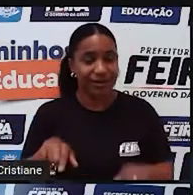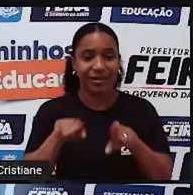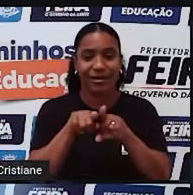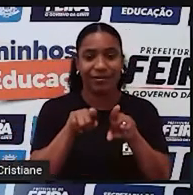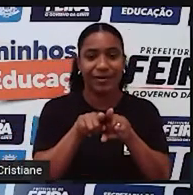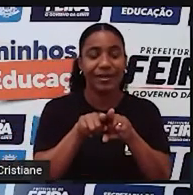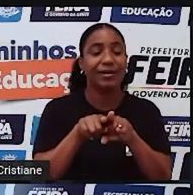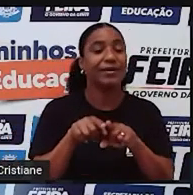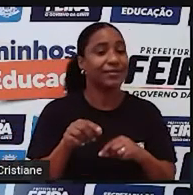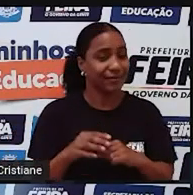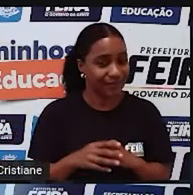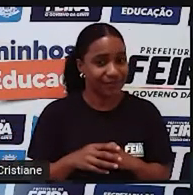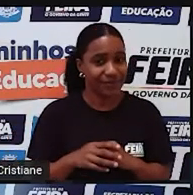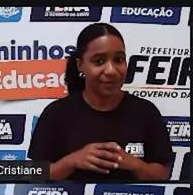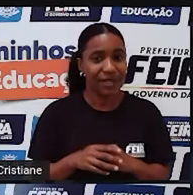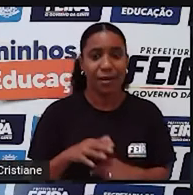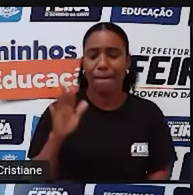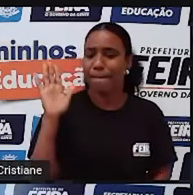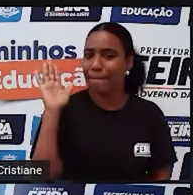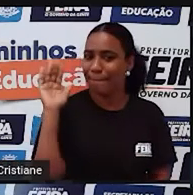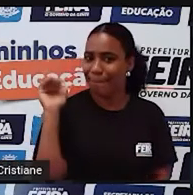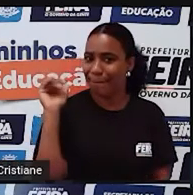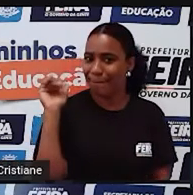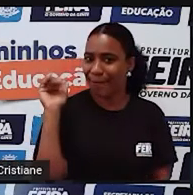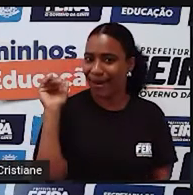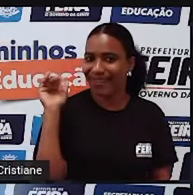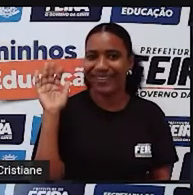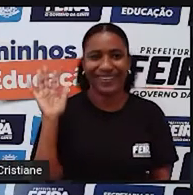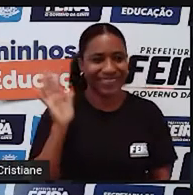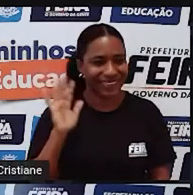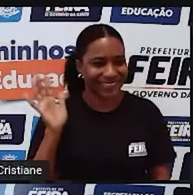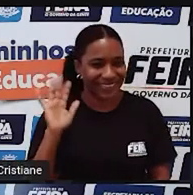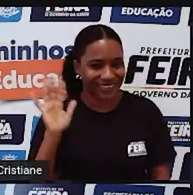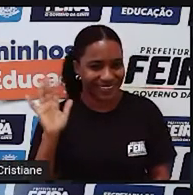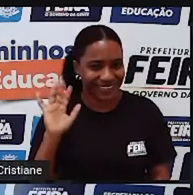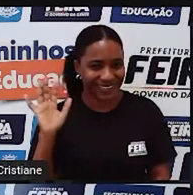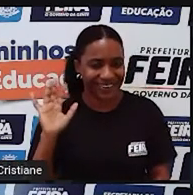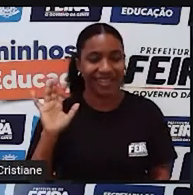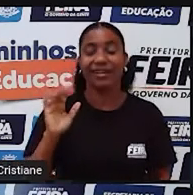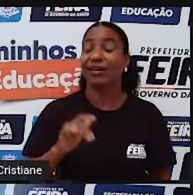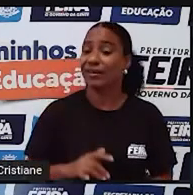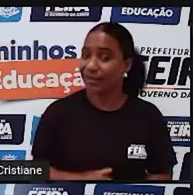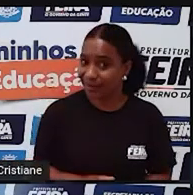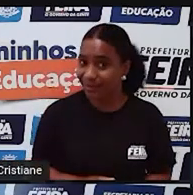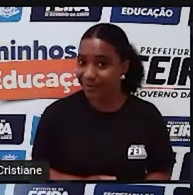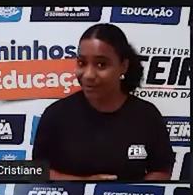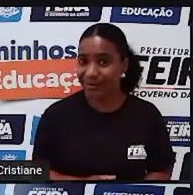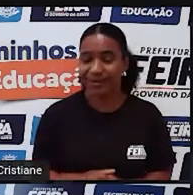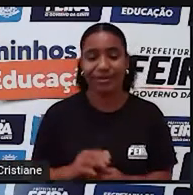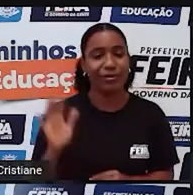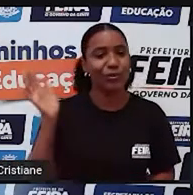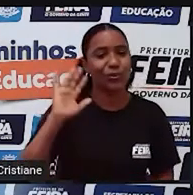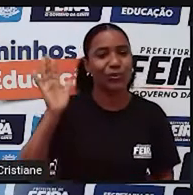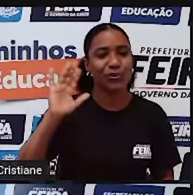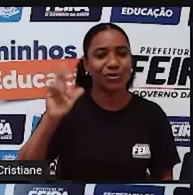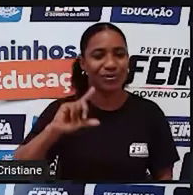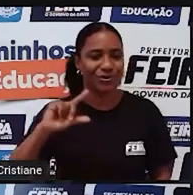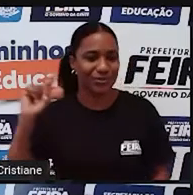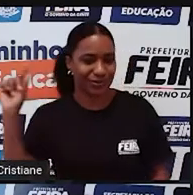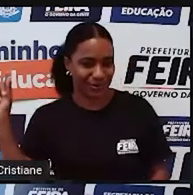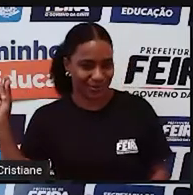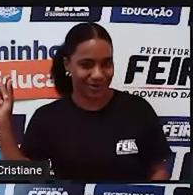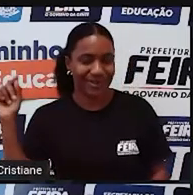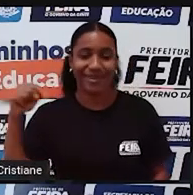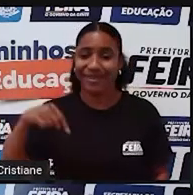taking words. Então, bye and goodbye são palavras que a gente utiliza para se despedir. Inclusive